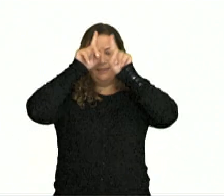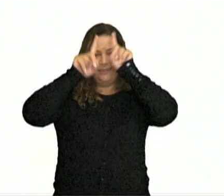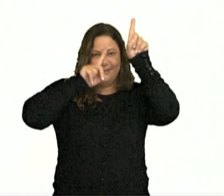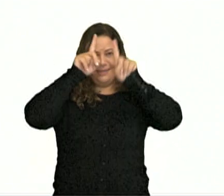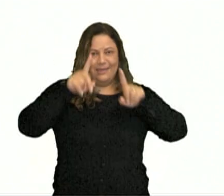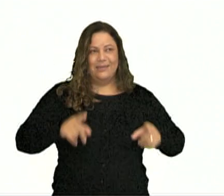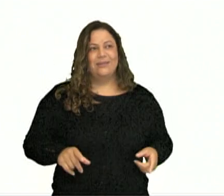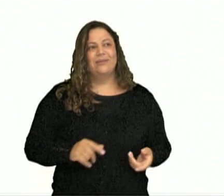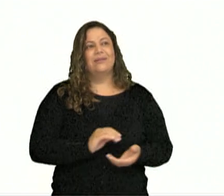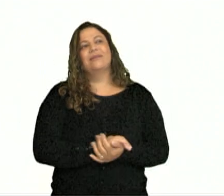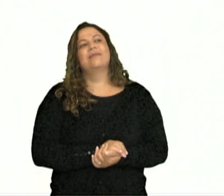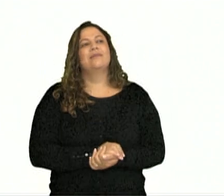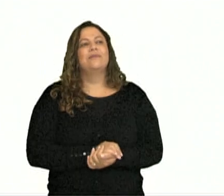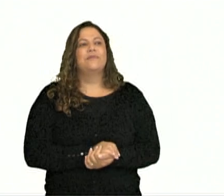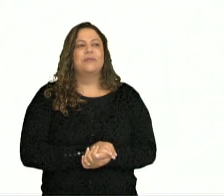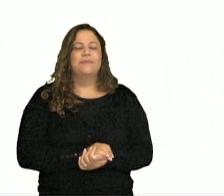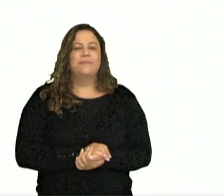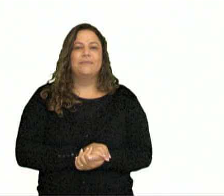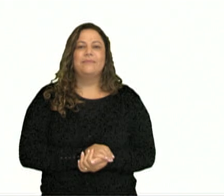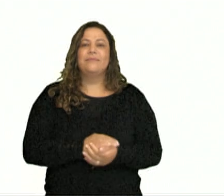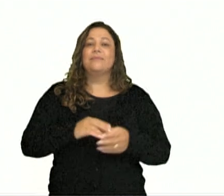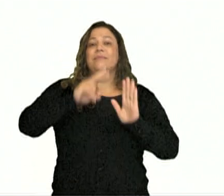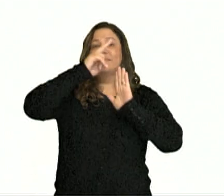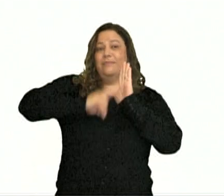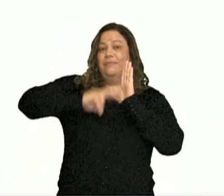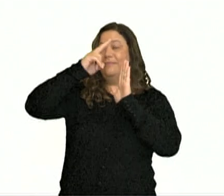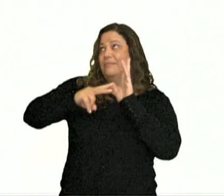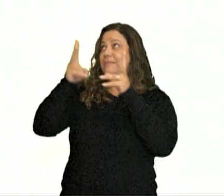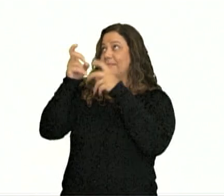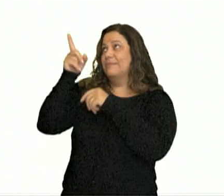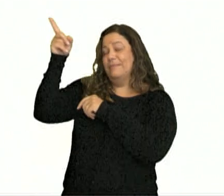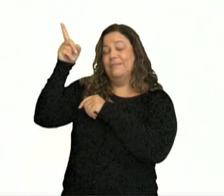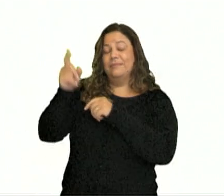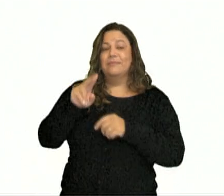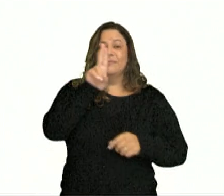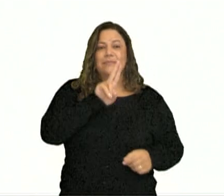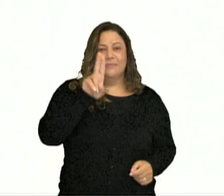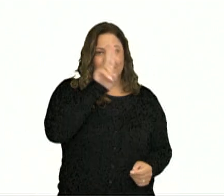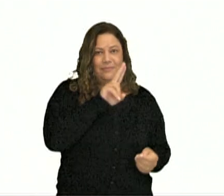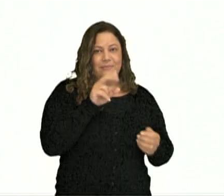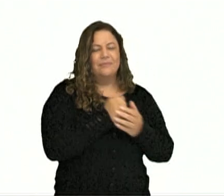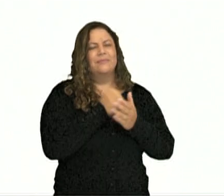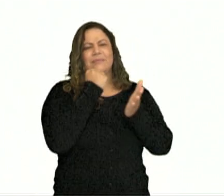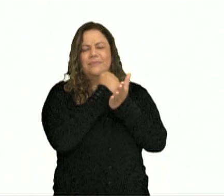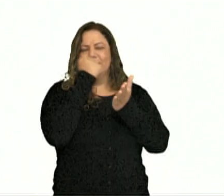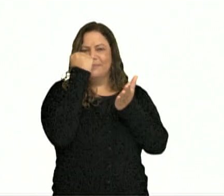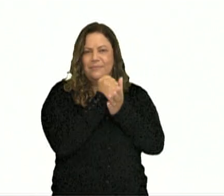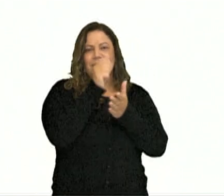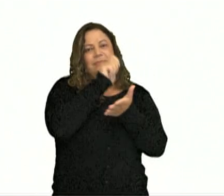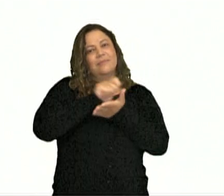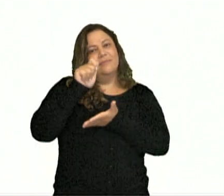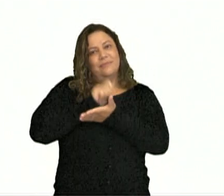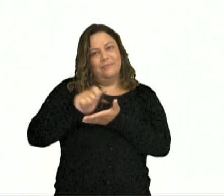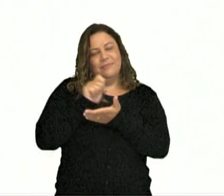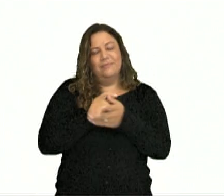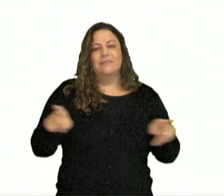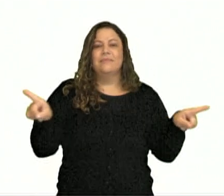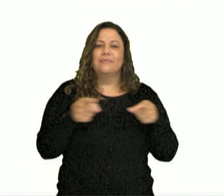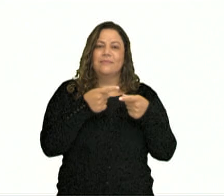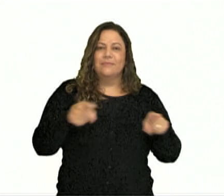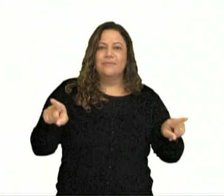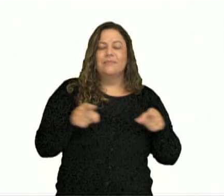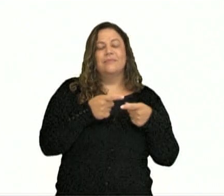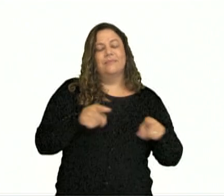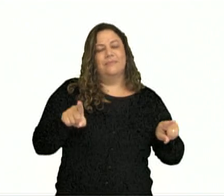Então aqui, ó, a partitura musical convencional utiliza de símbolos convencionais para a escrita da música, como pauta,